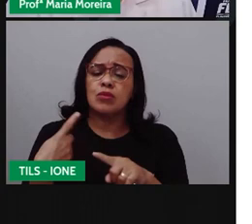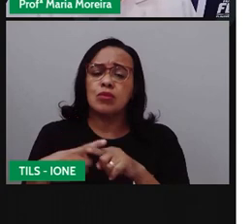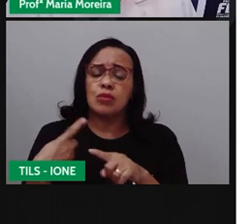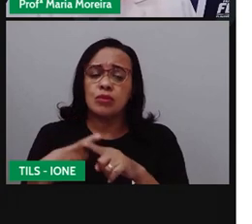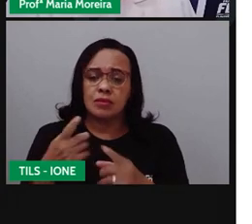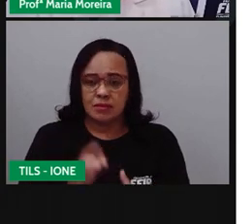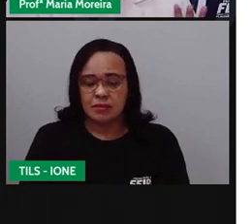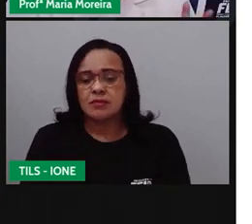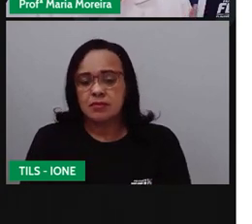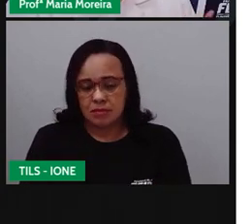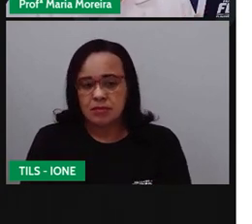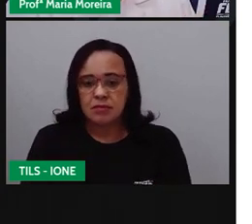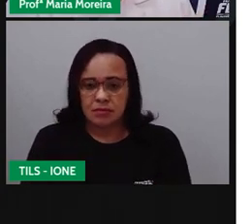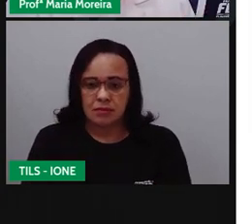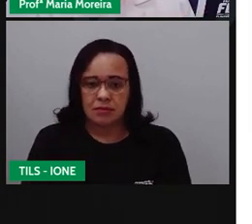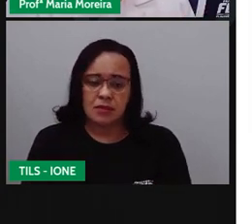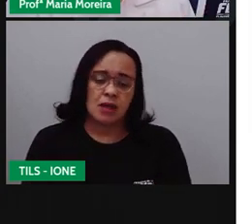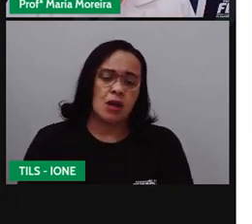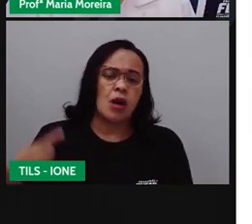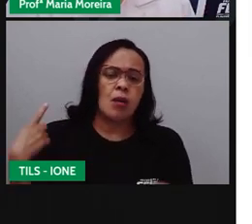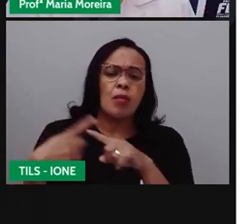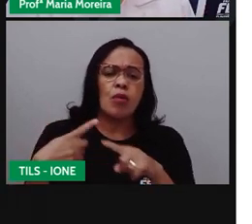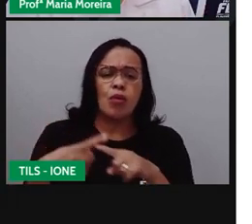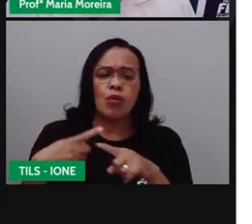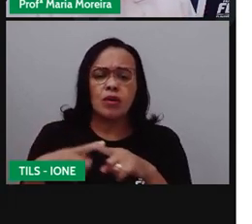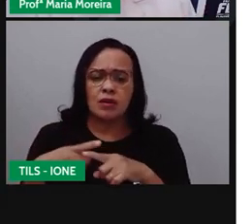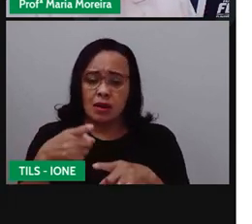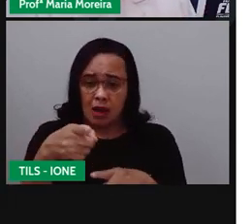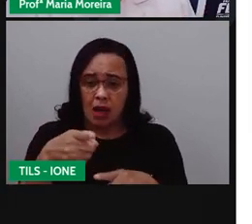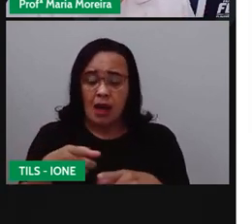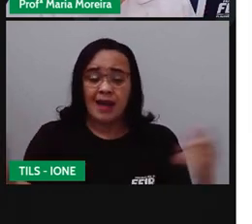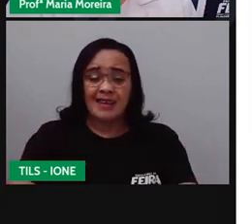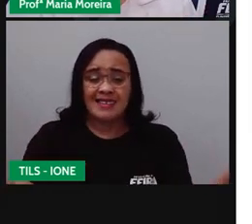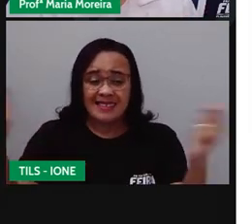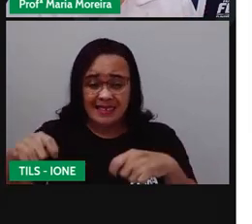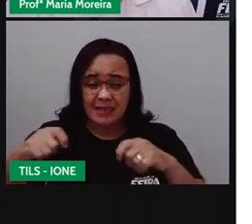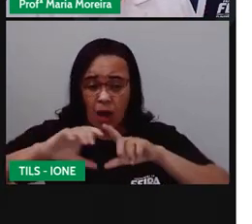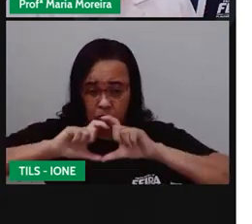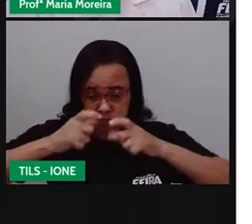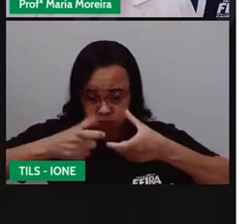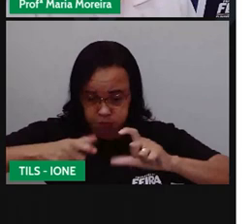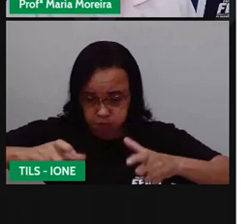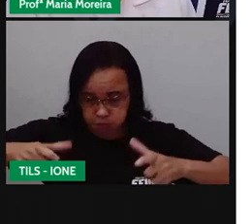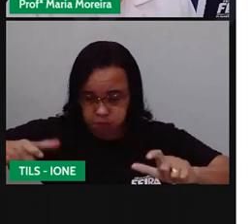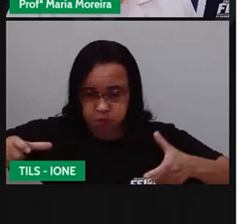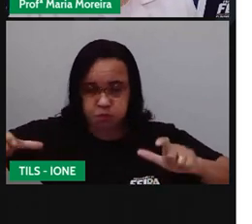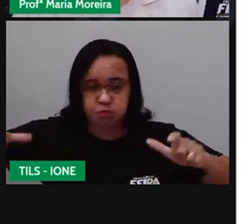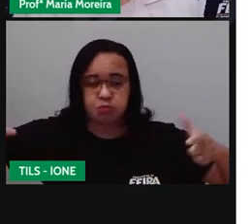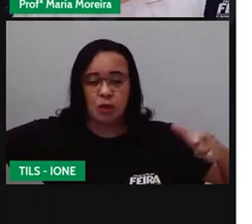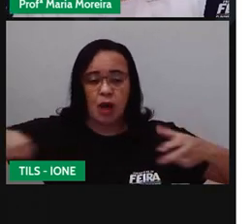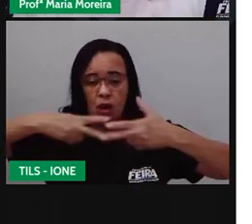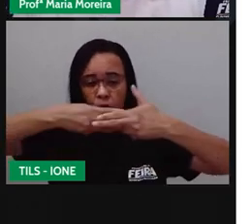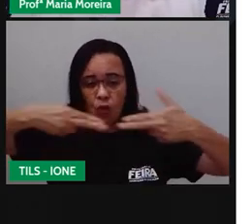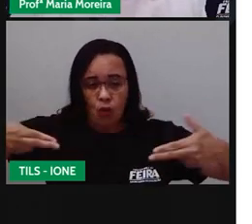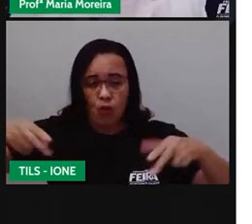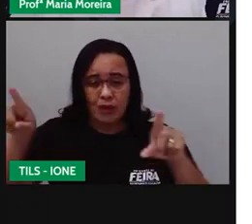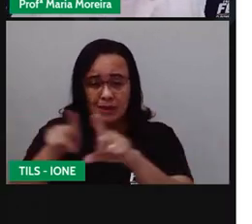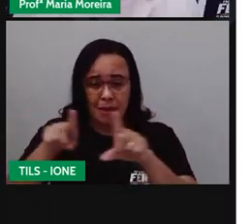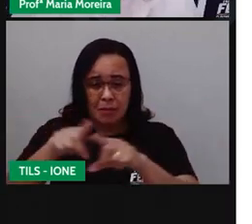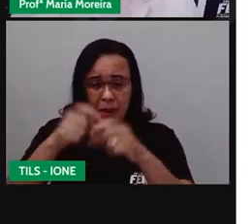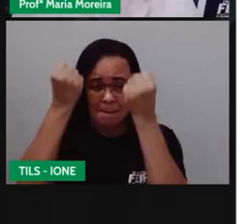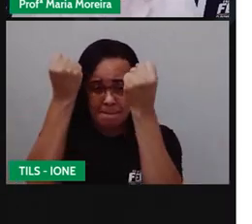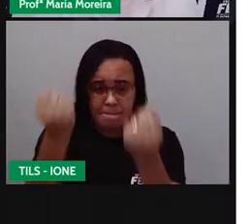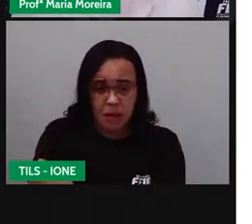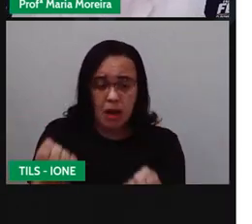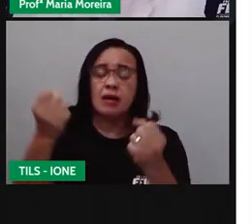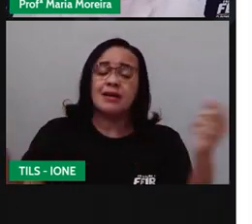descobrir o porquê, né? Devido à sua capacidade de carregar uma grande quantidade de carga entre um local e outro. Aí vocês podem me